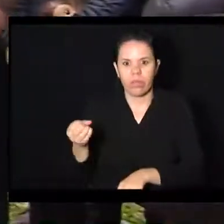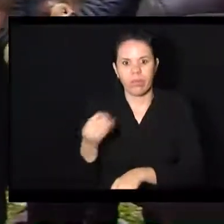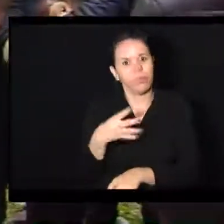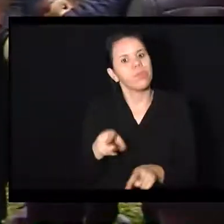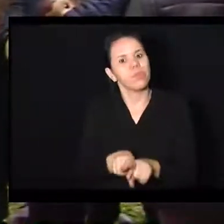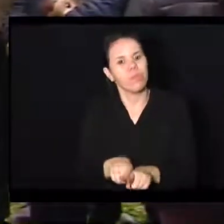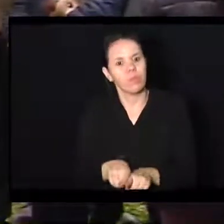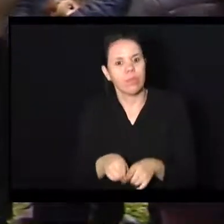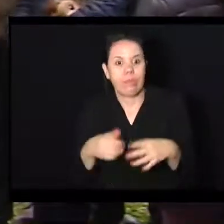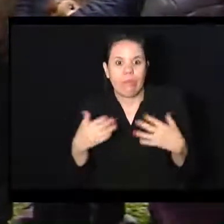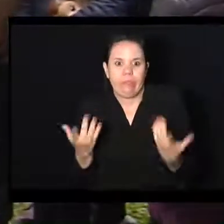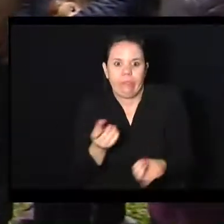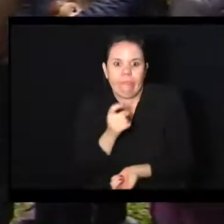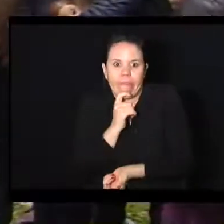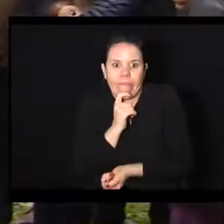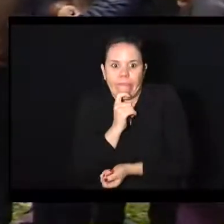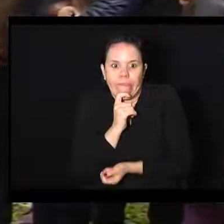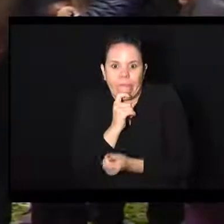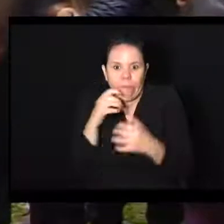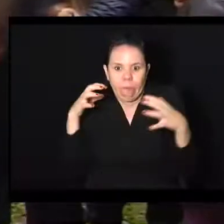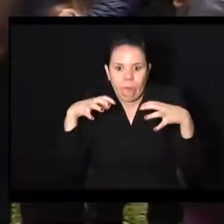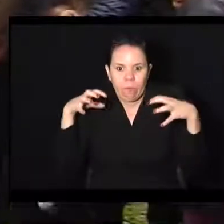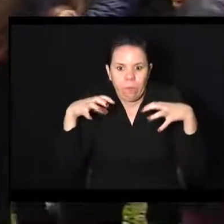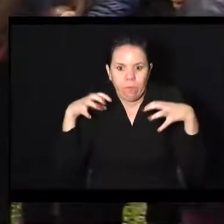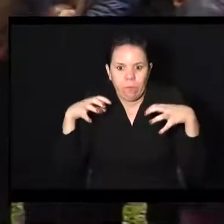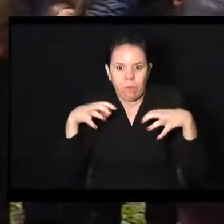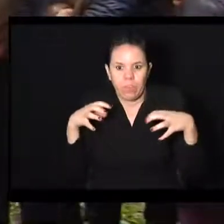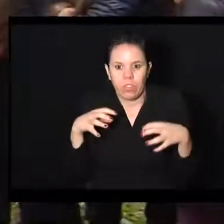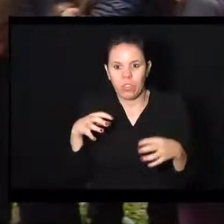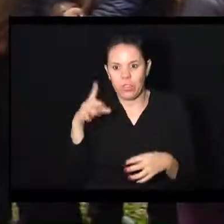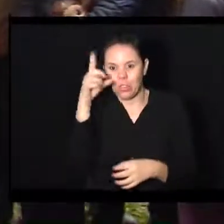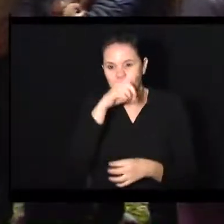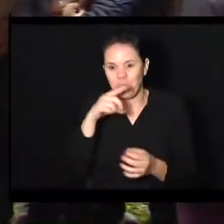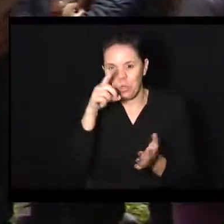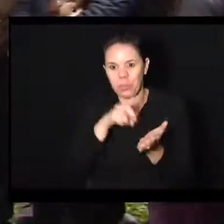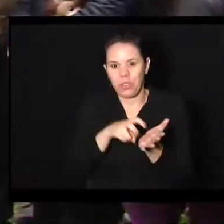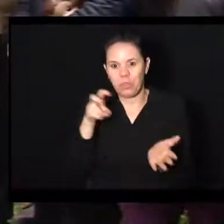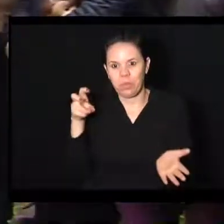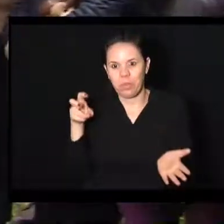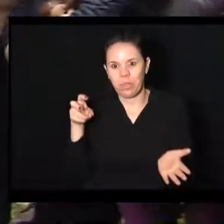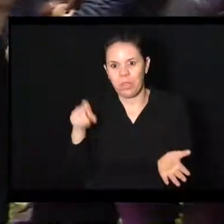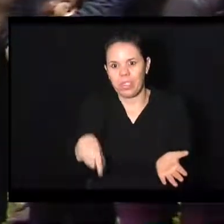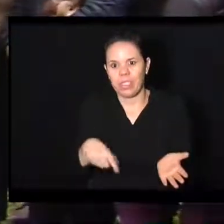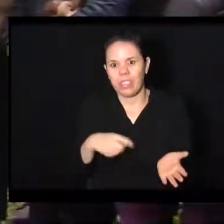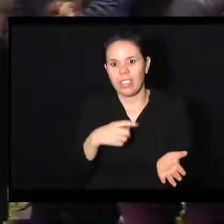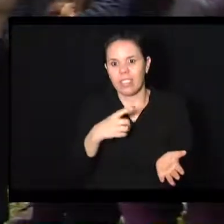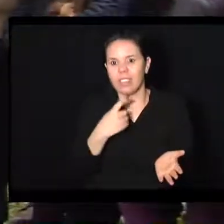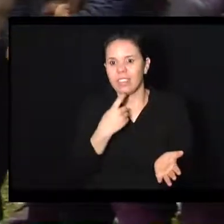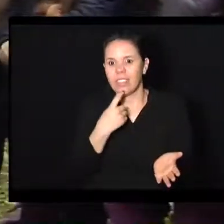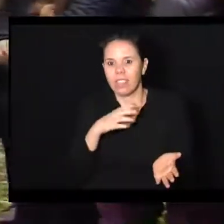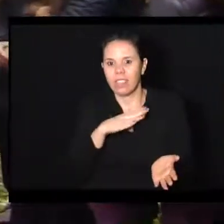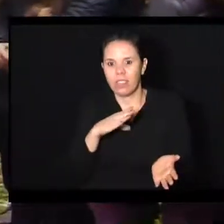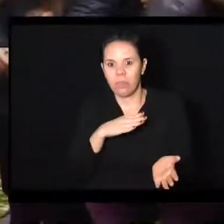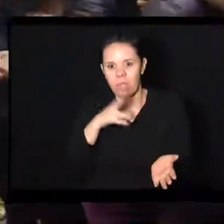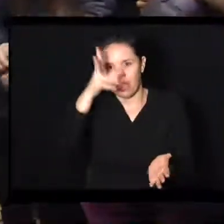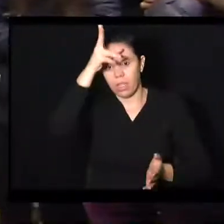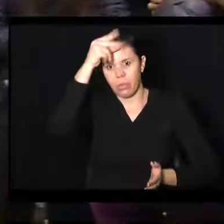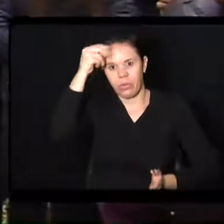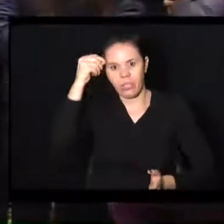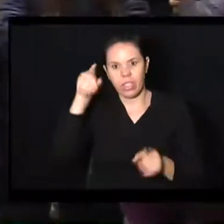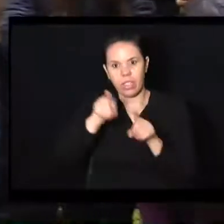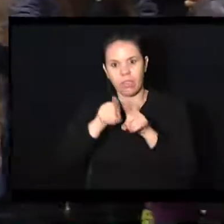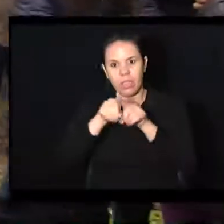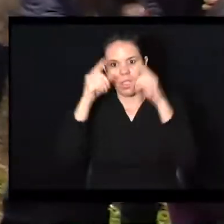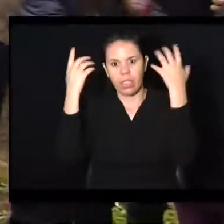apesar do frio, apesar da chuva, na manhã de domingo aqui na cidade de Campinas, a prefeitura também inaugurou